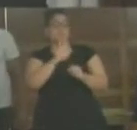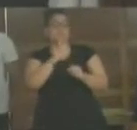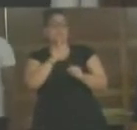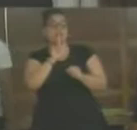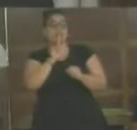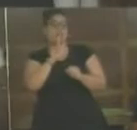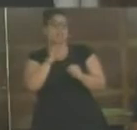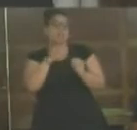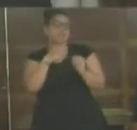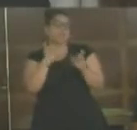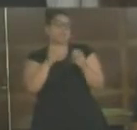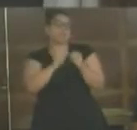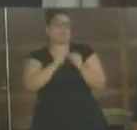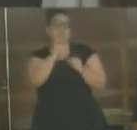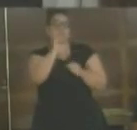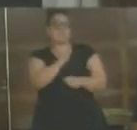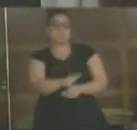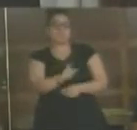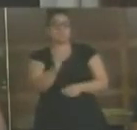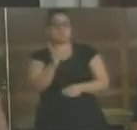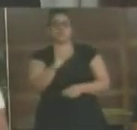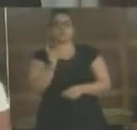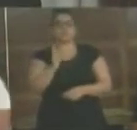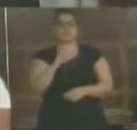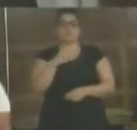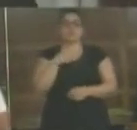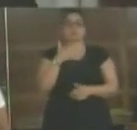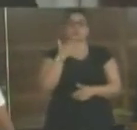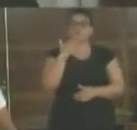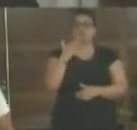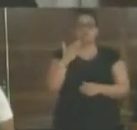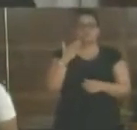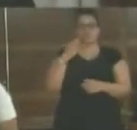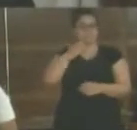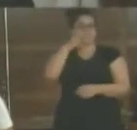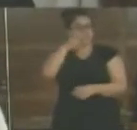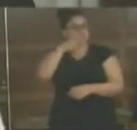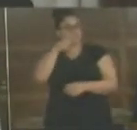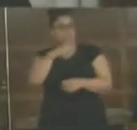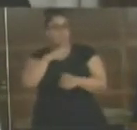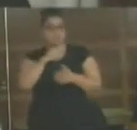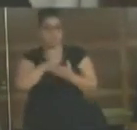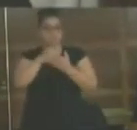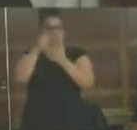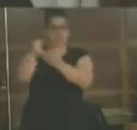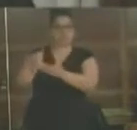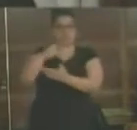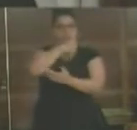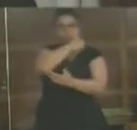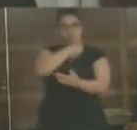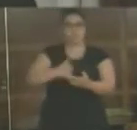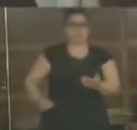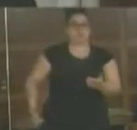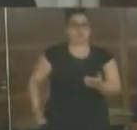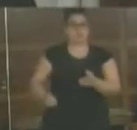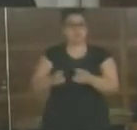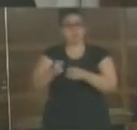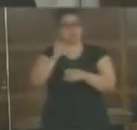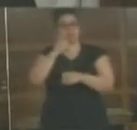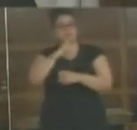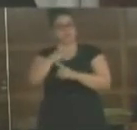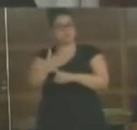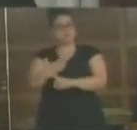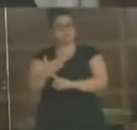Eu até peço para os vereadores da base, para que me ajudem aqui também, para que a gente, com a resposta desse requerimento, já que não está